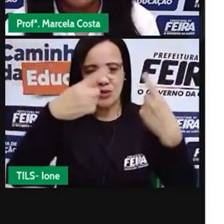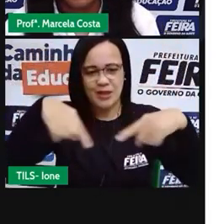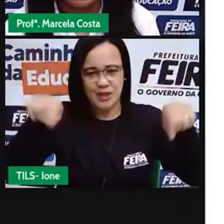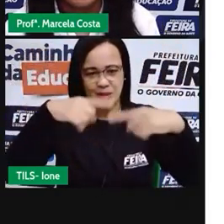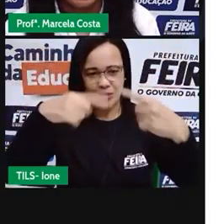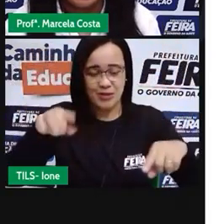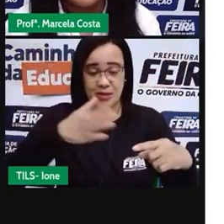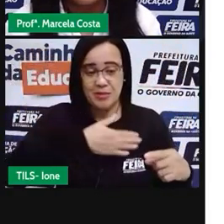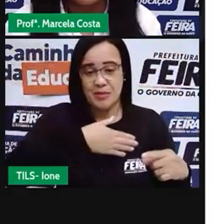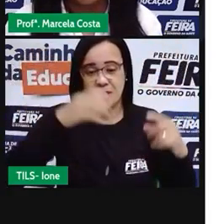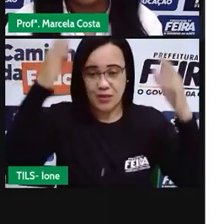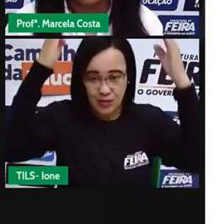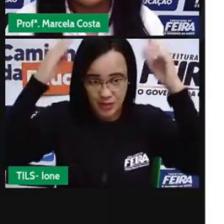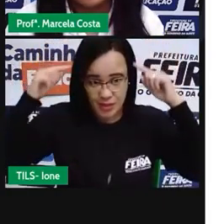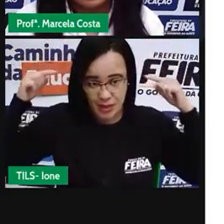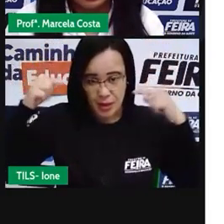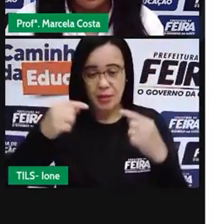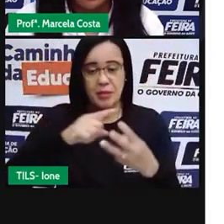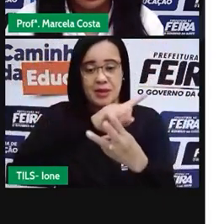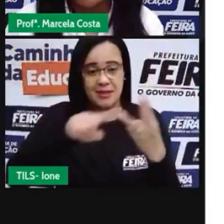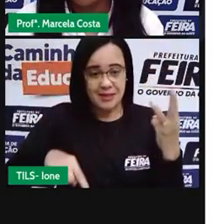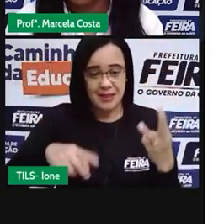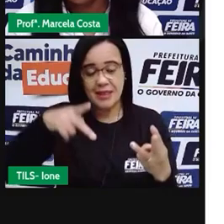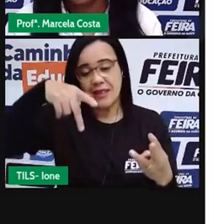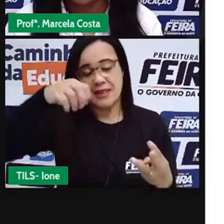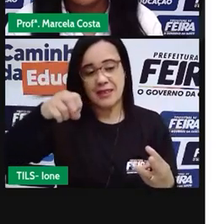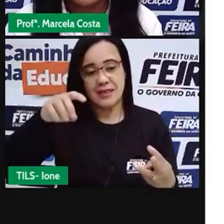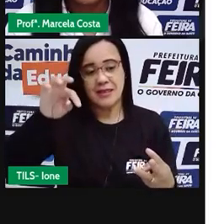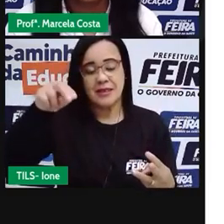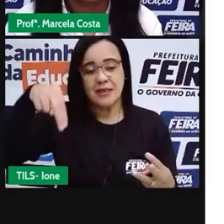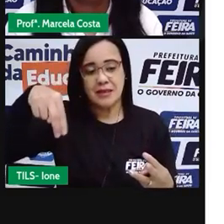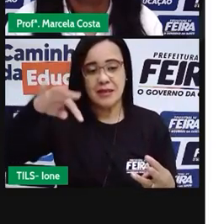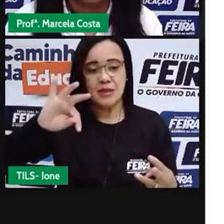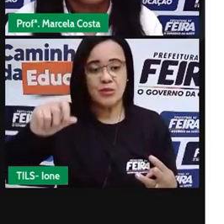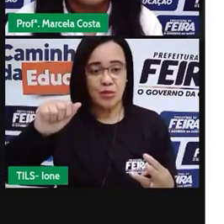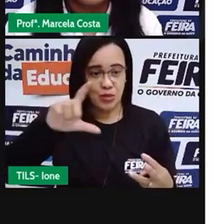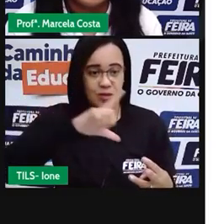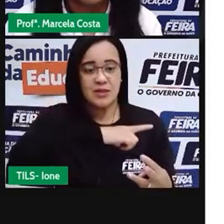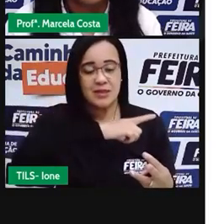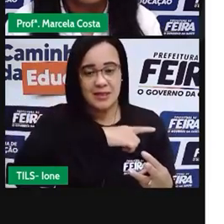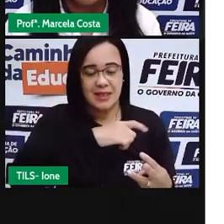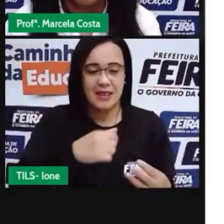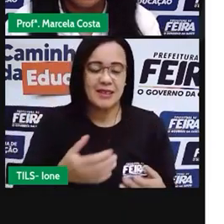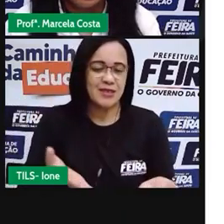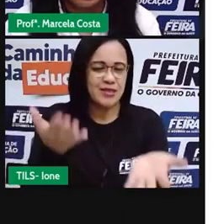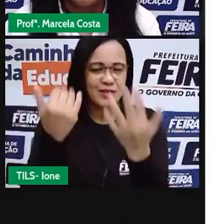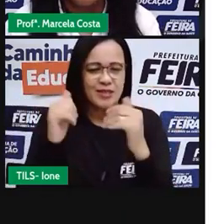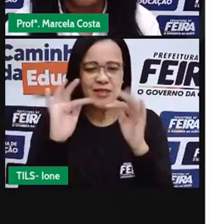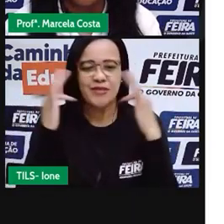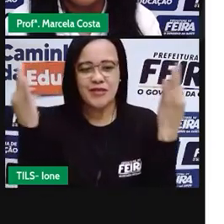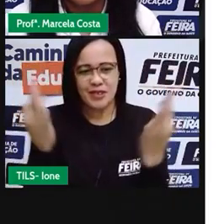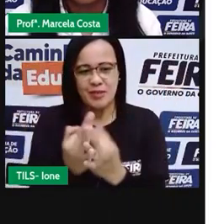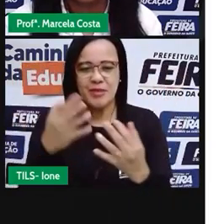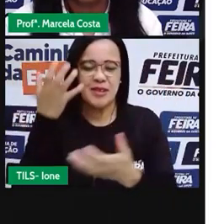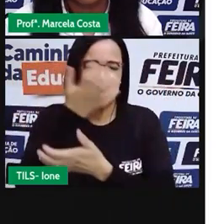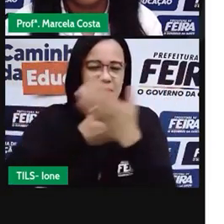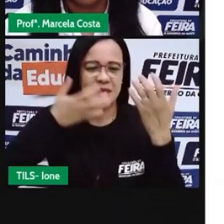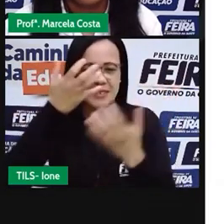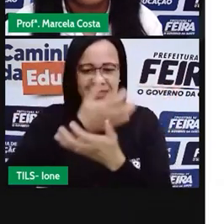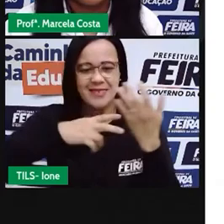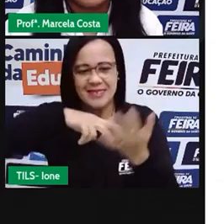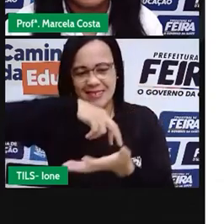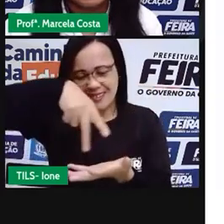A gente viu que o triângulo tem três lados, não é isso? Então, veja que o chapéu também tem três lados. E